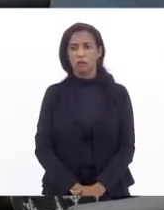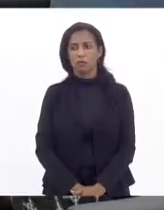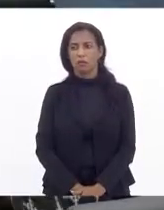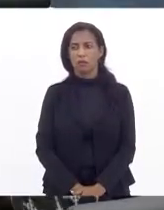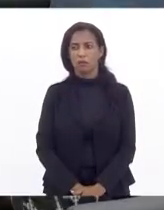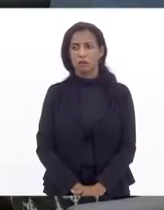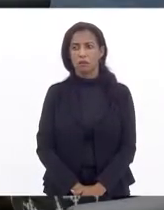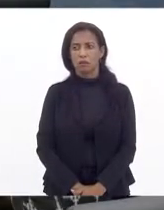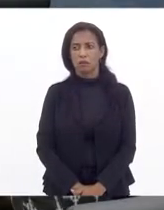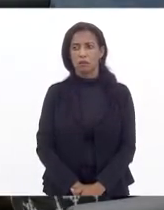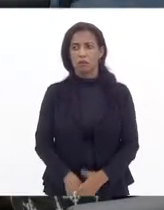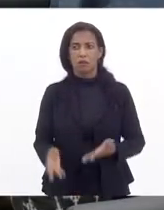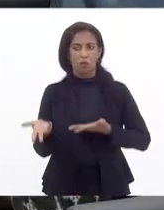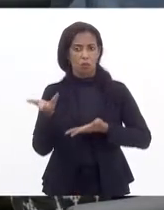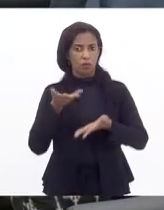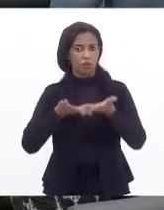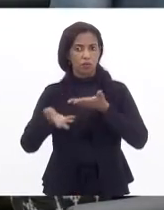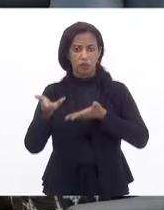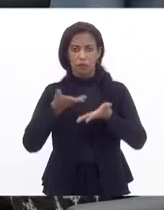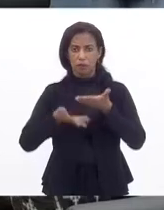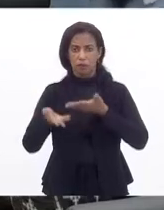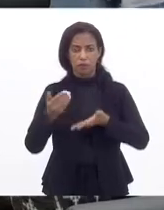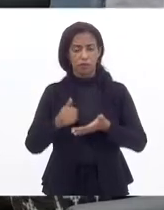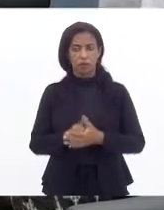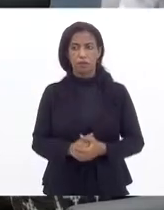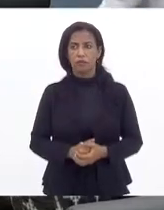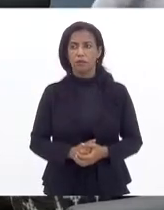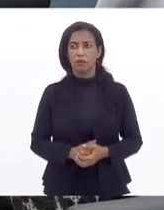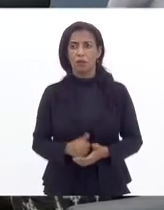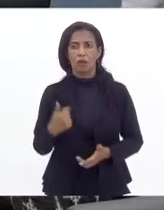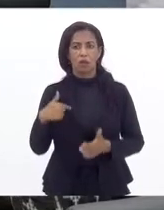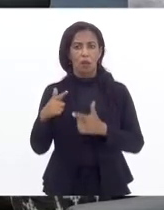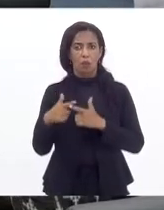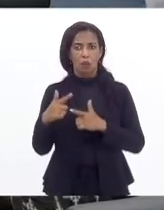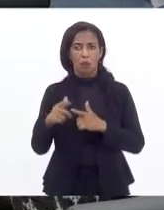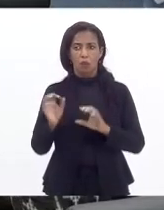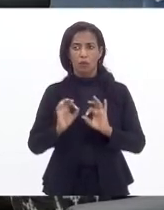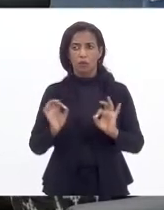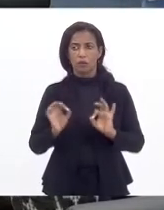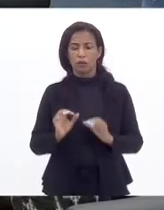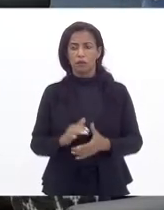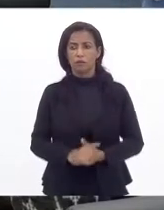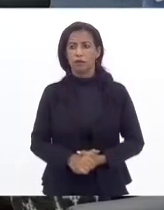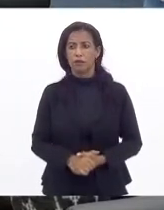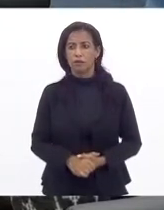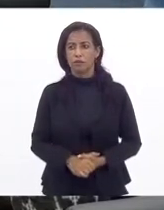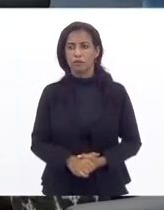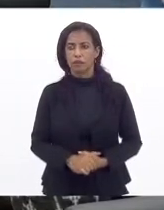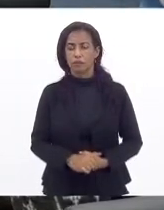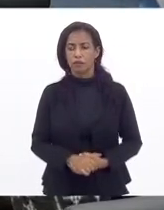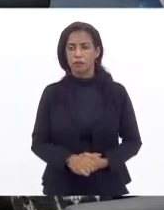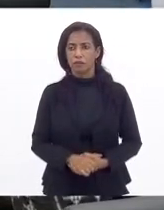posso participar do acordo e fazer uma intervenção depois, não tem problema nenhum. Nenhum problema. Combinado. Ok, Sérgio? Ok.